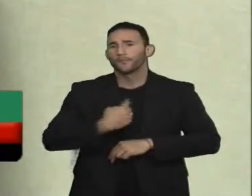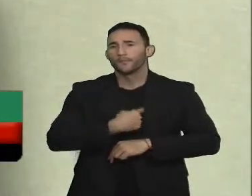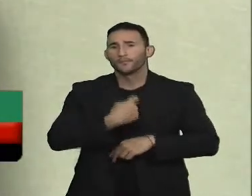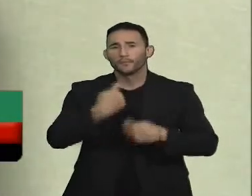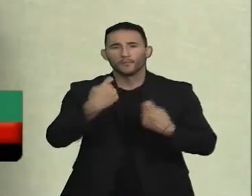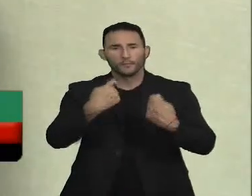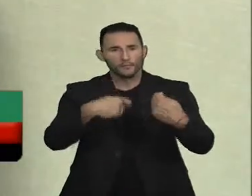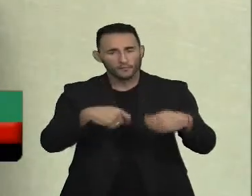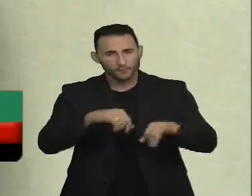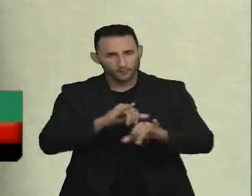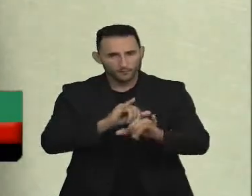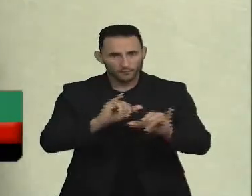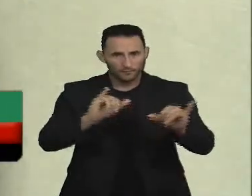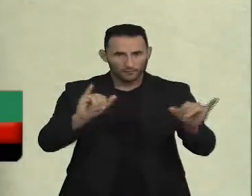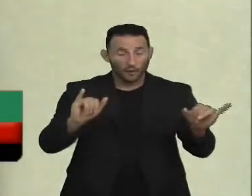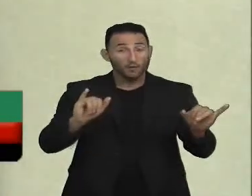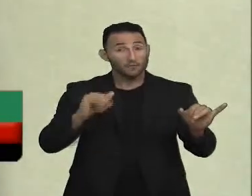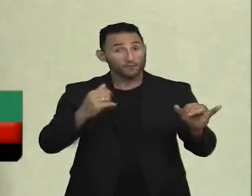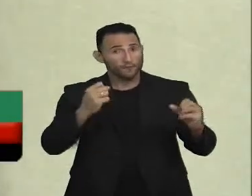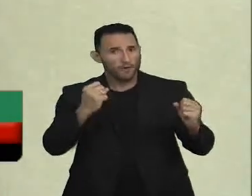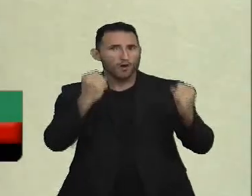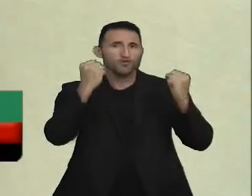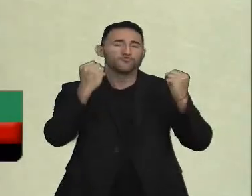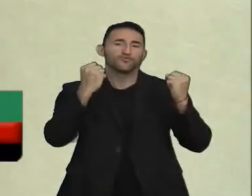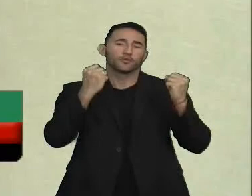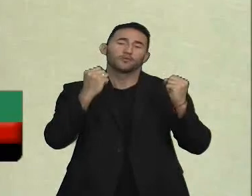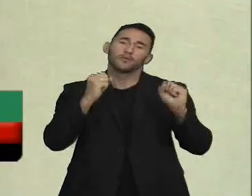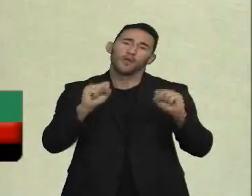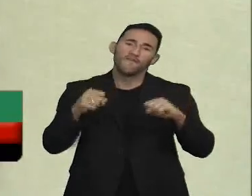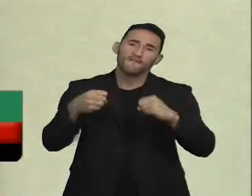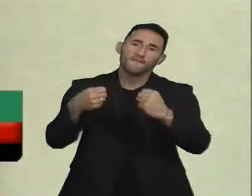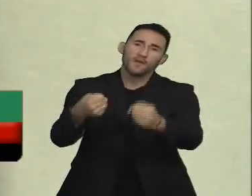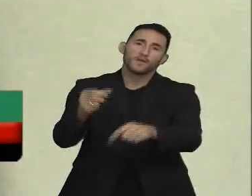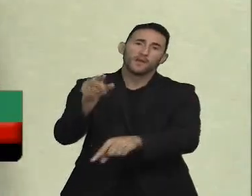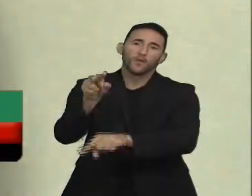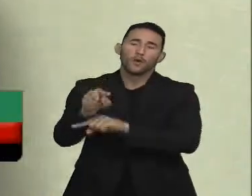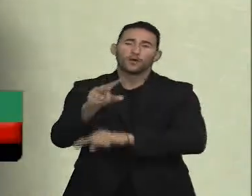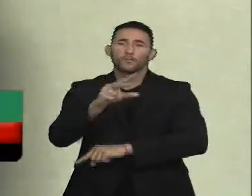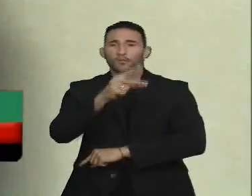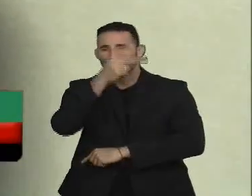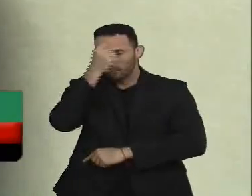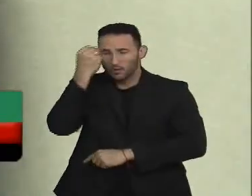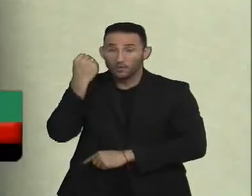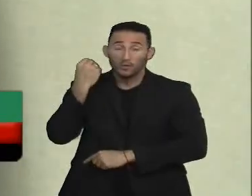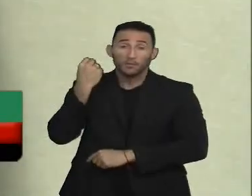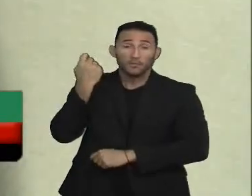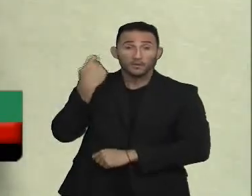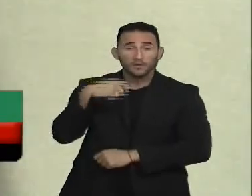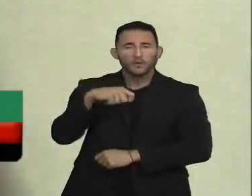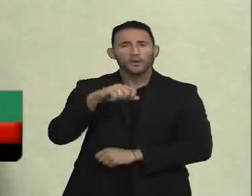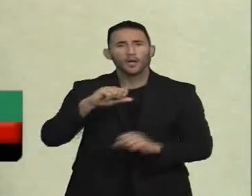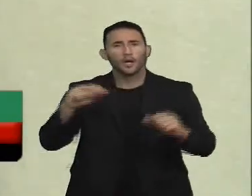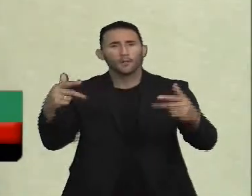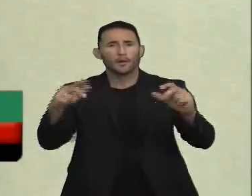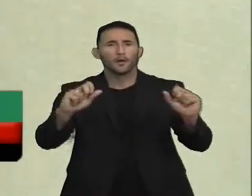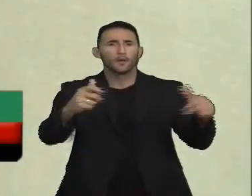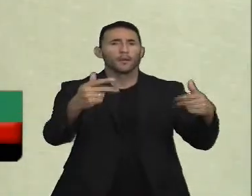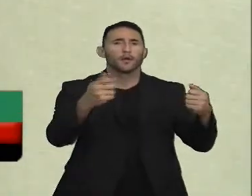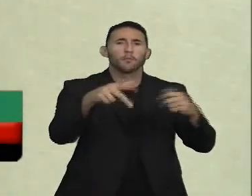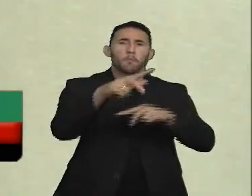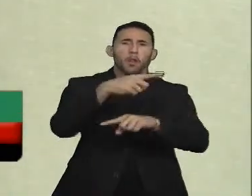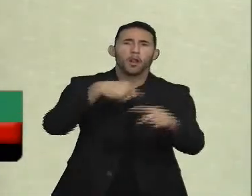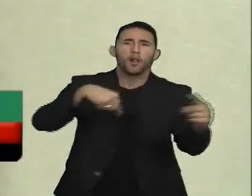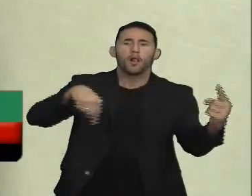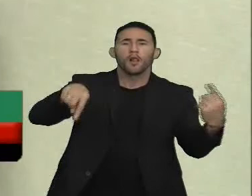isso, senhor presidente, falar muito forte a favor da Guarda Municipal, que isso ecoe por todas as outras câmaras e que a gente possa ter o apoio